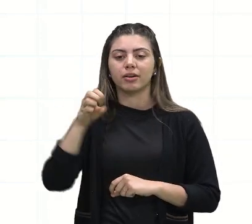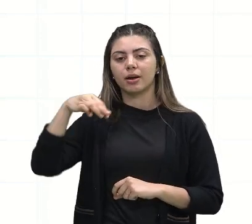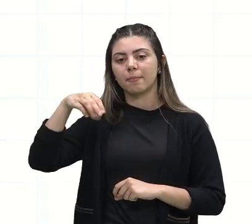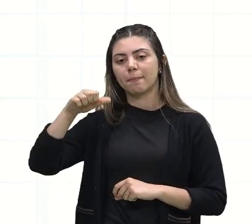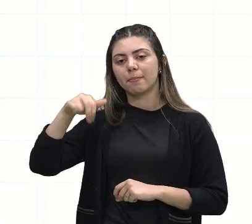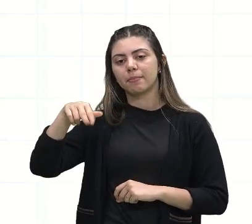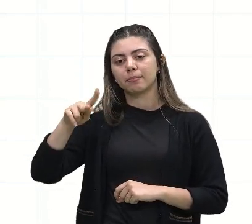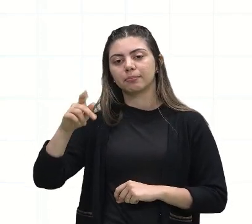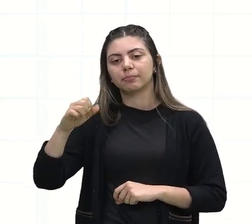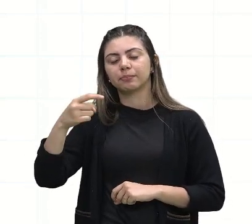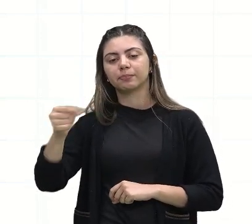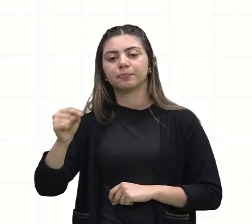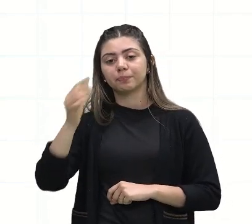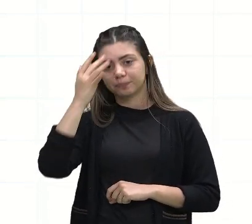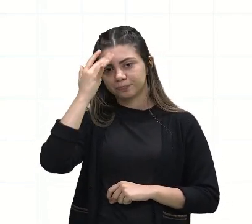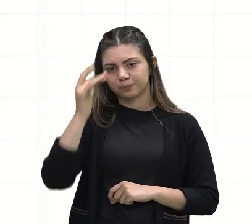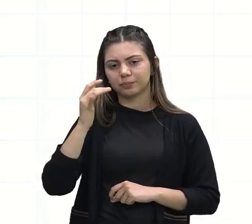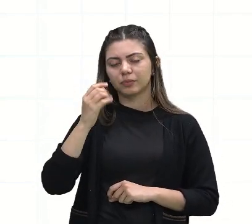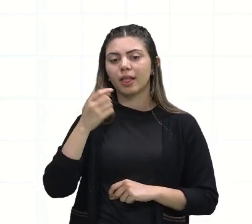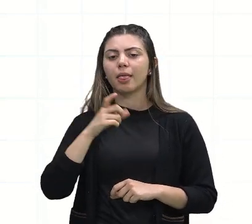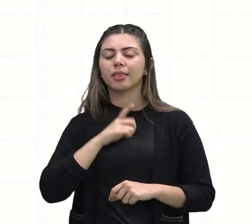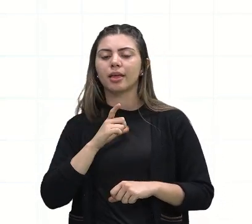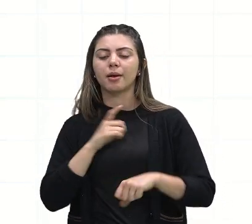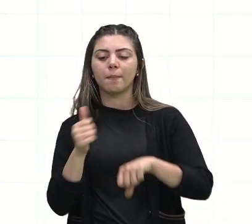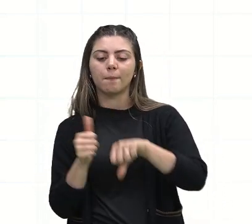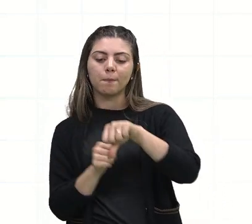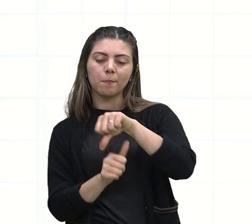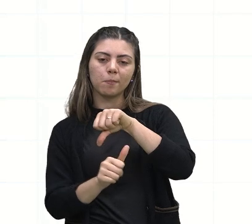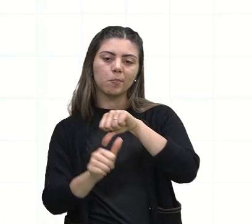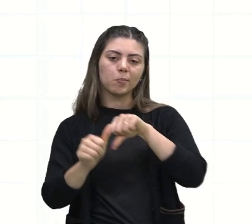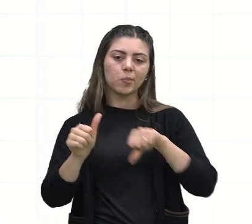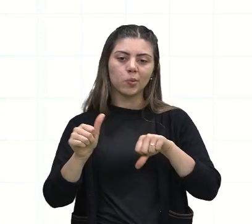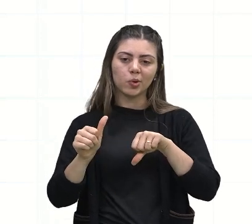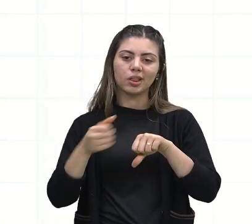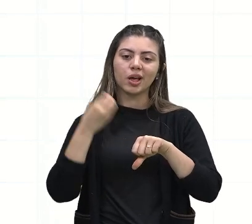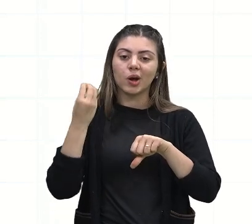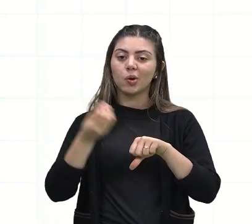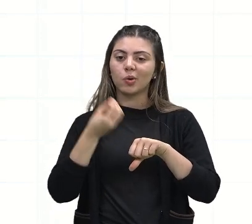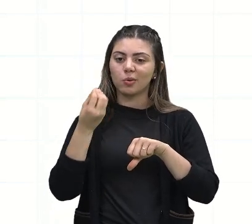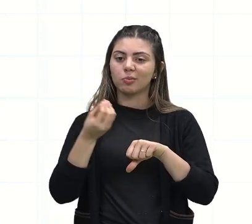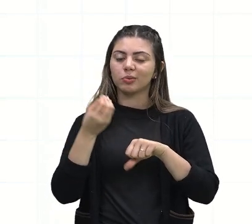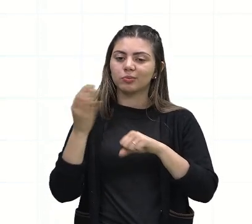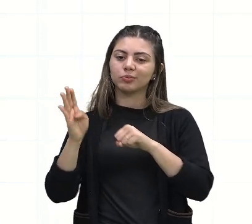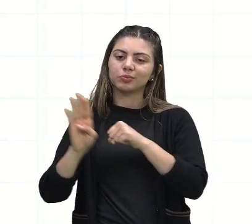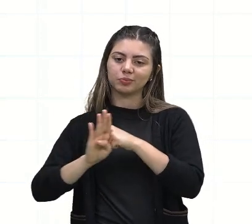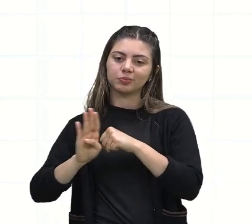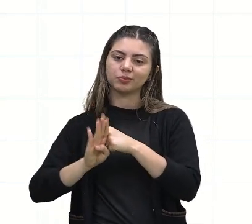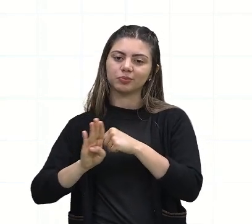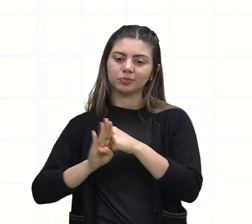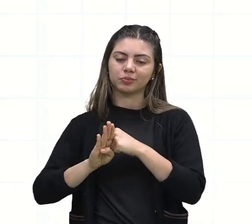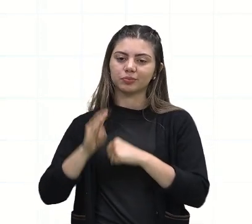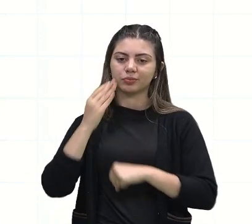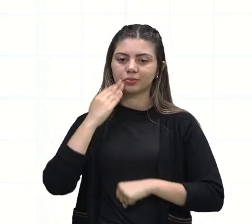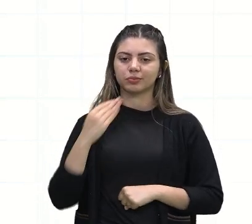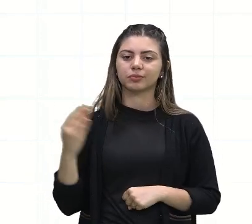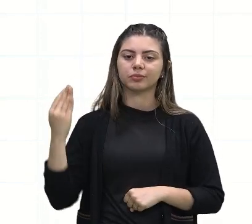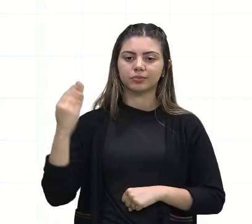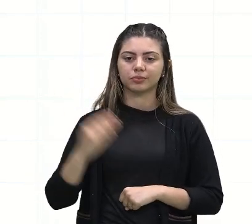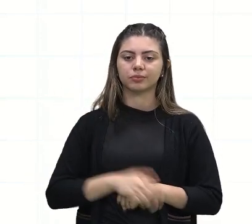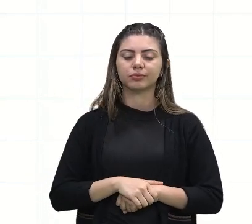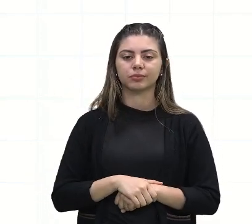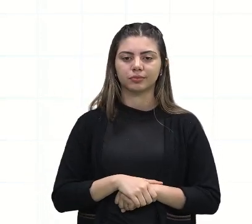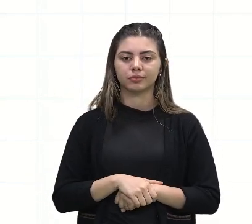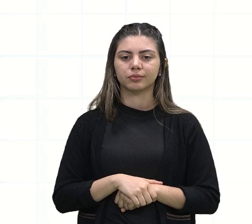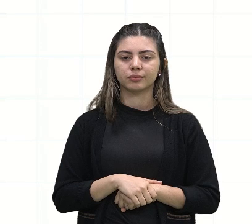amanhã? Ela vai ser transformada em um substantivo, tá? Um